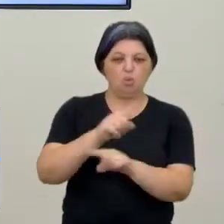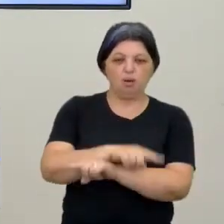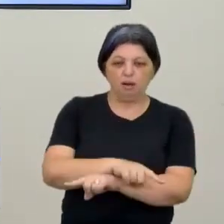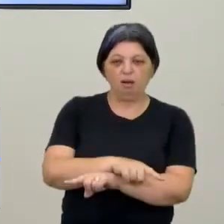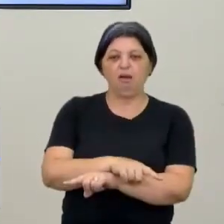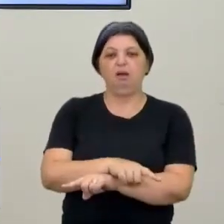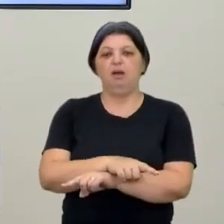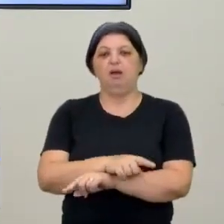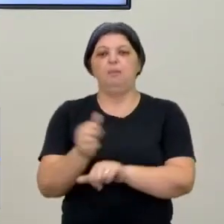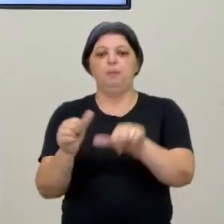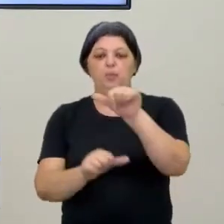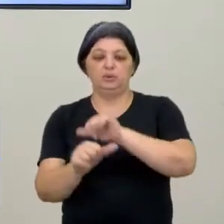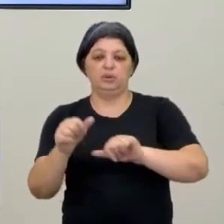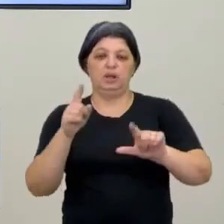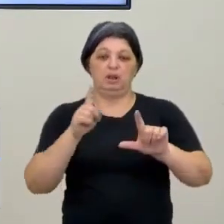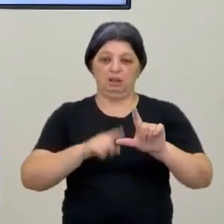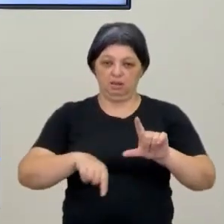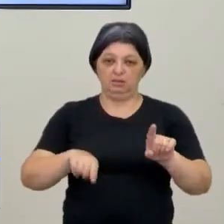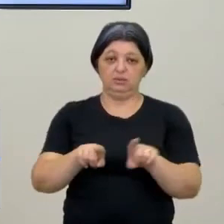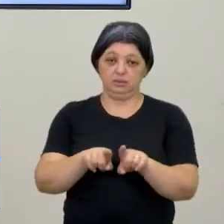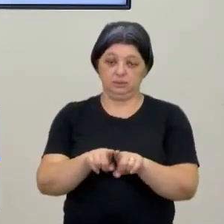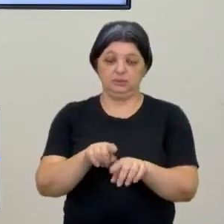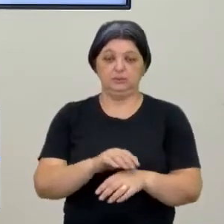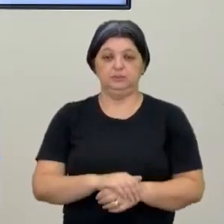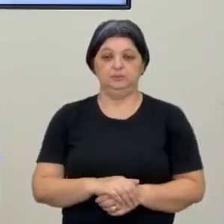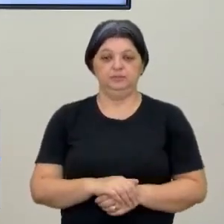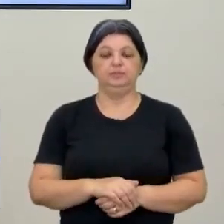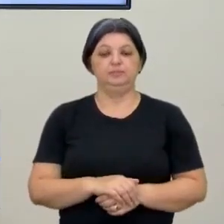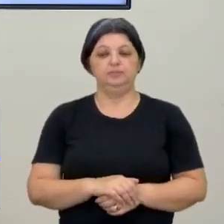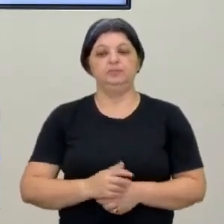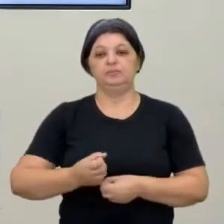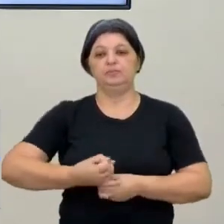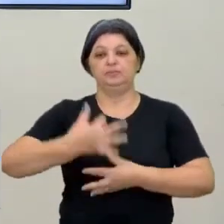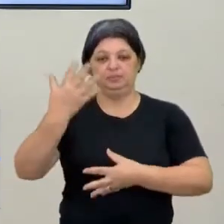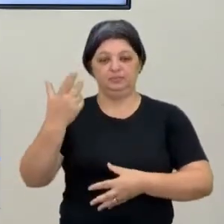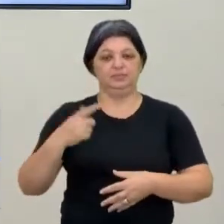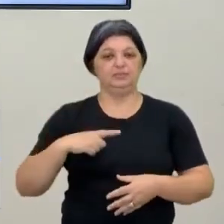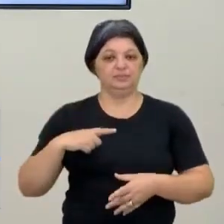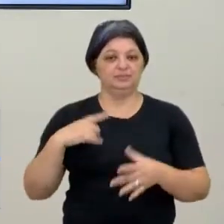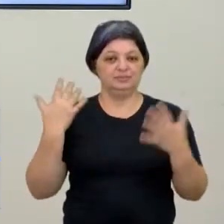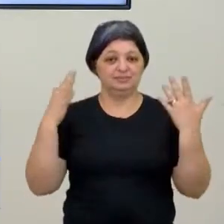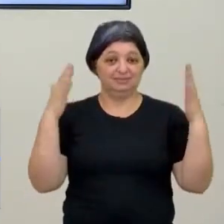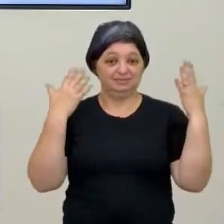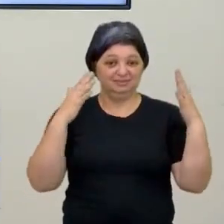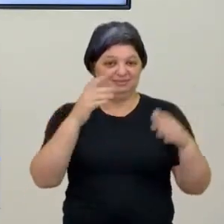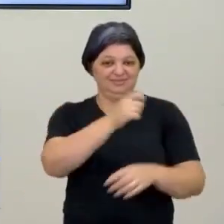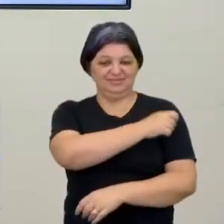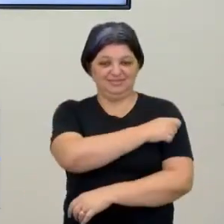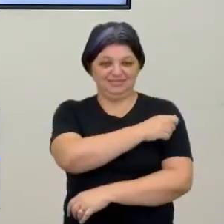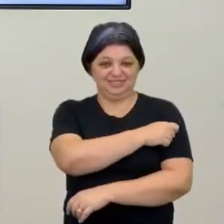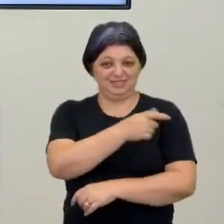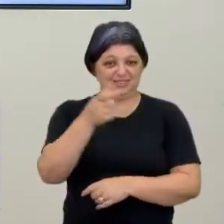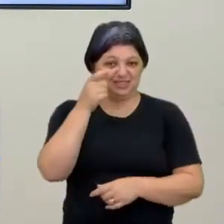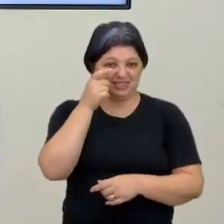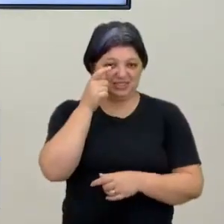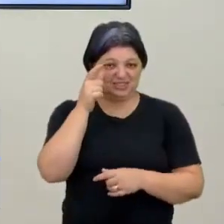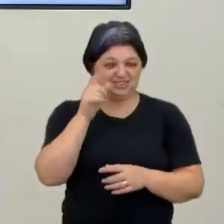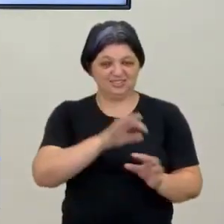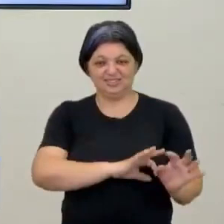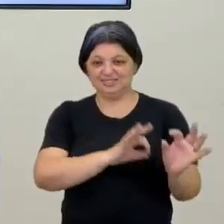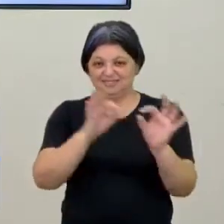mudar as letras aí, as posições. Mas aqui o pessoal também tá indo bem. Tem aplausos para os nossos estudantes que estão aqui nos